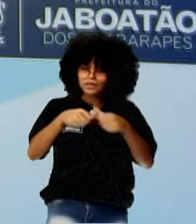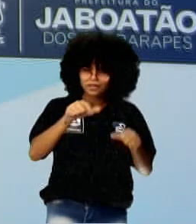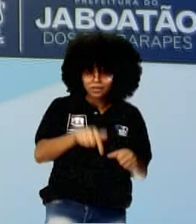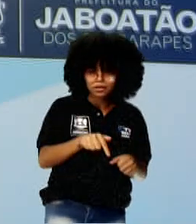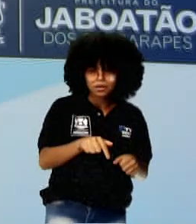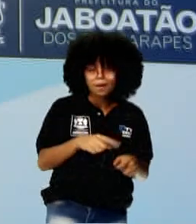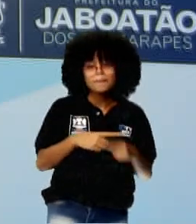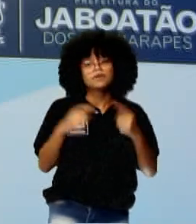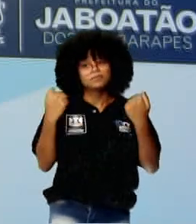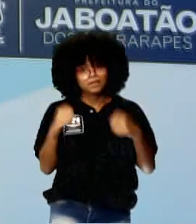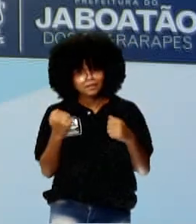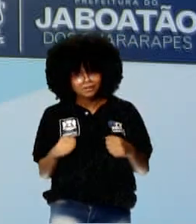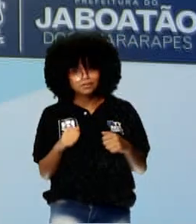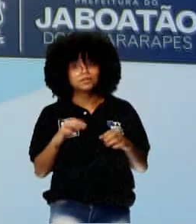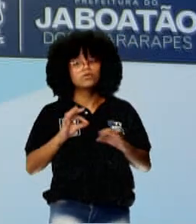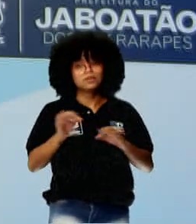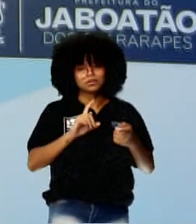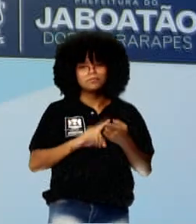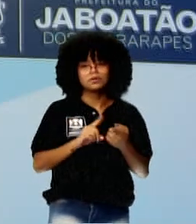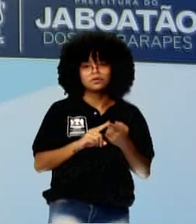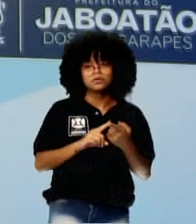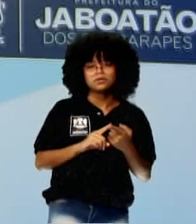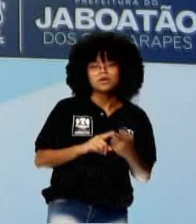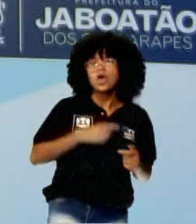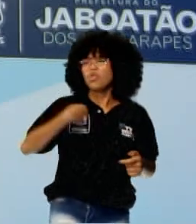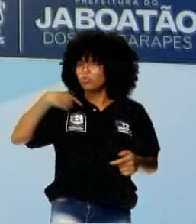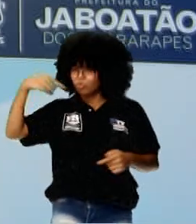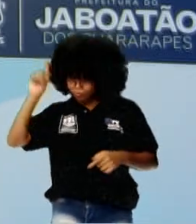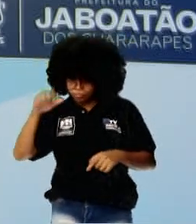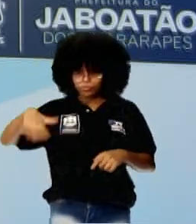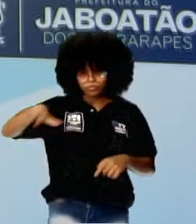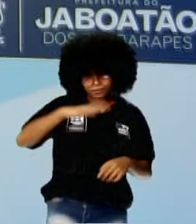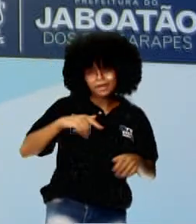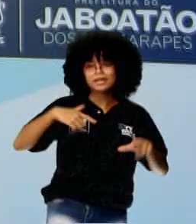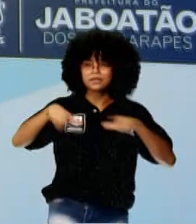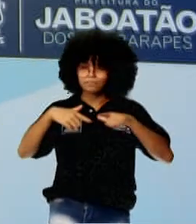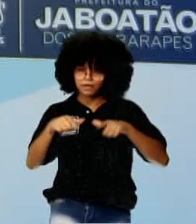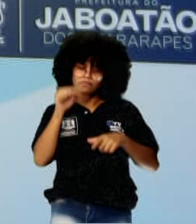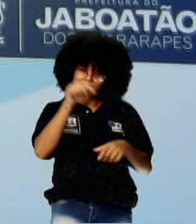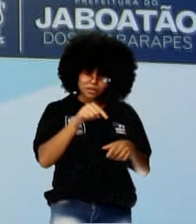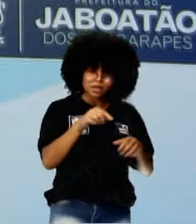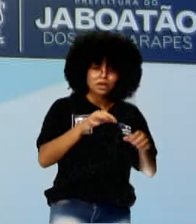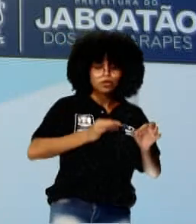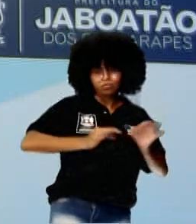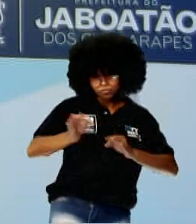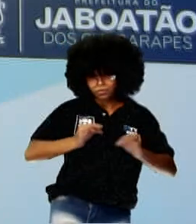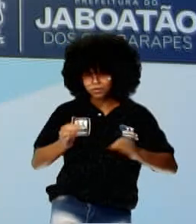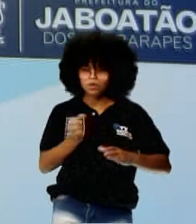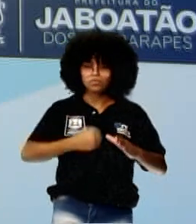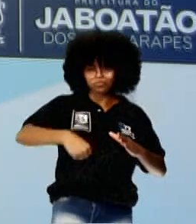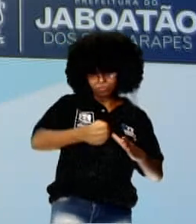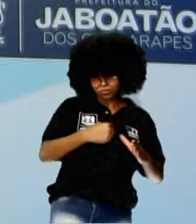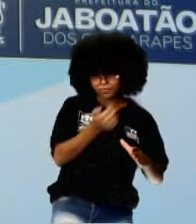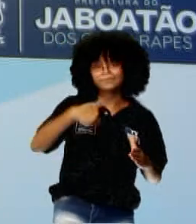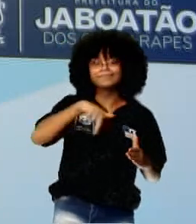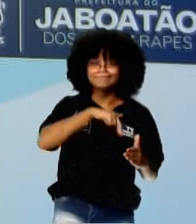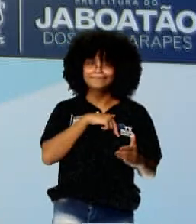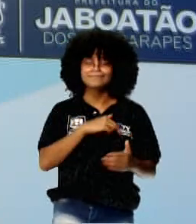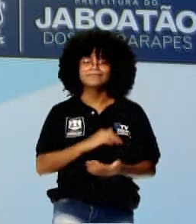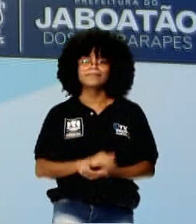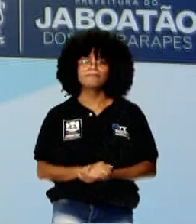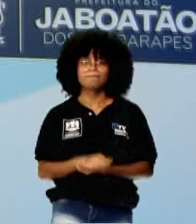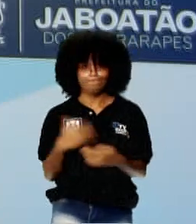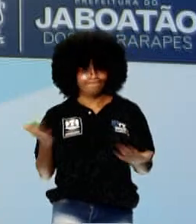sua parte. Nós vamos para a mina trabalhar e você fica aqui, cozinhando, lavando, limpando, arrumando para nós. Que